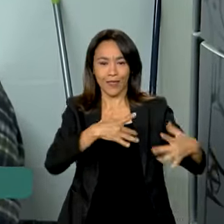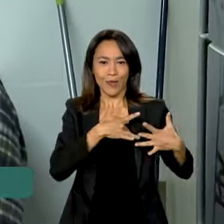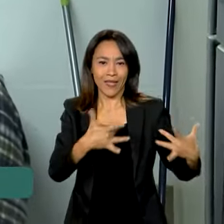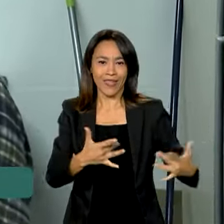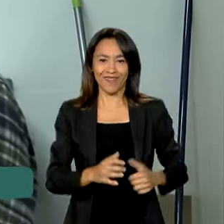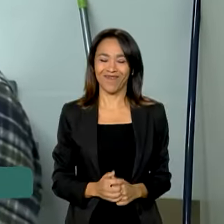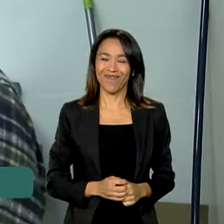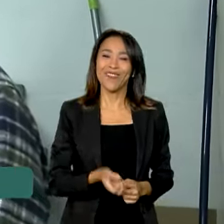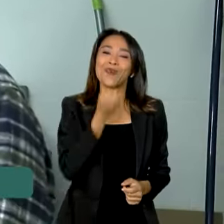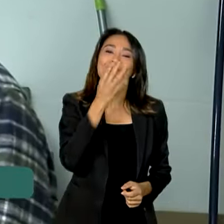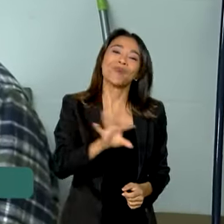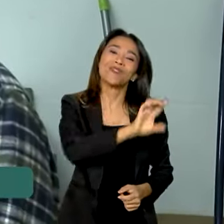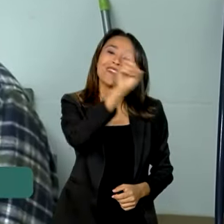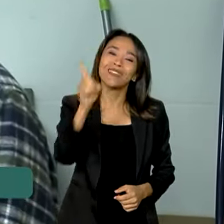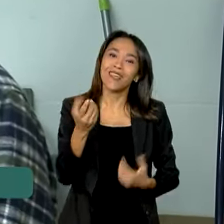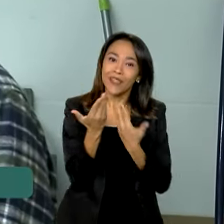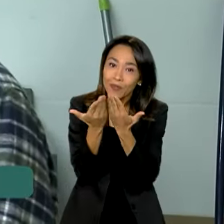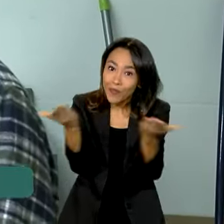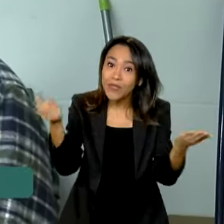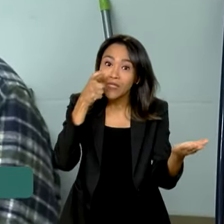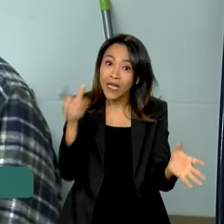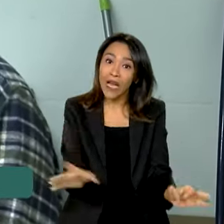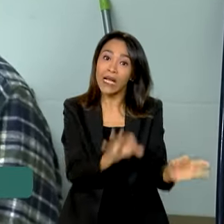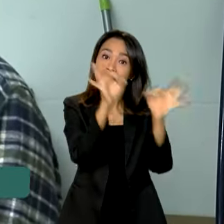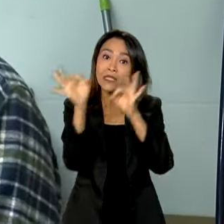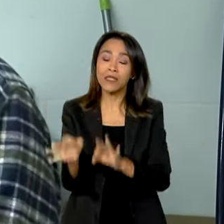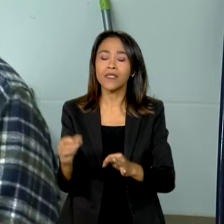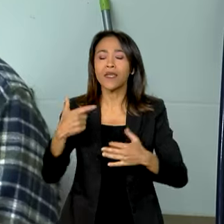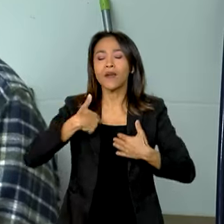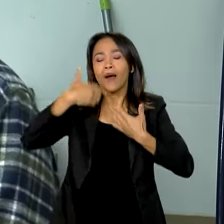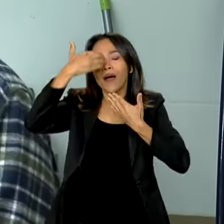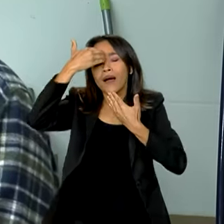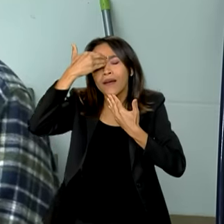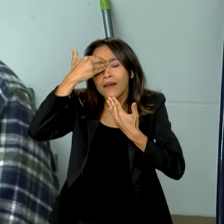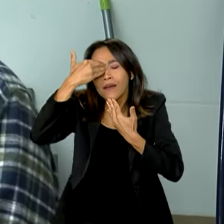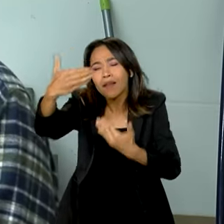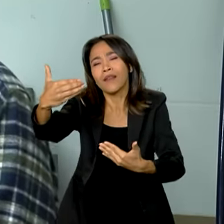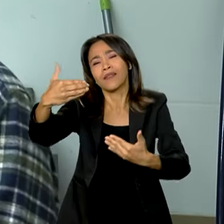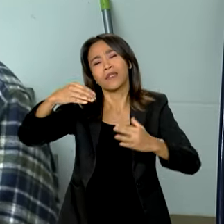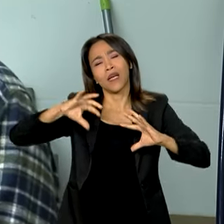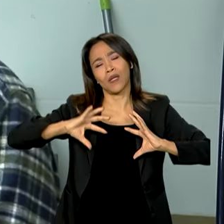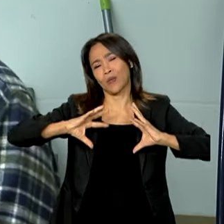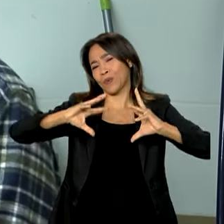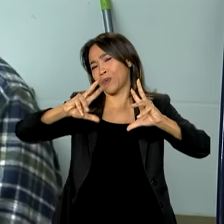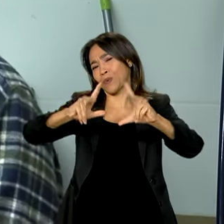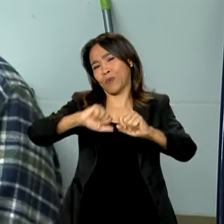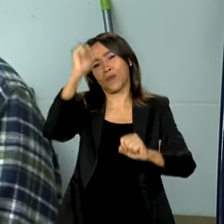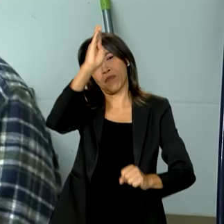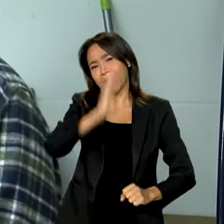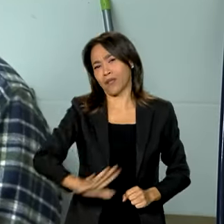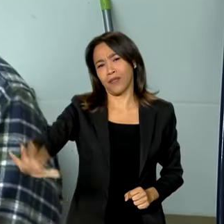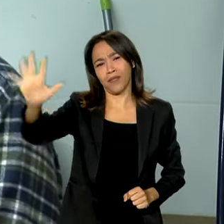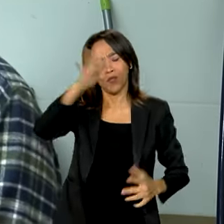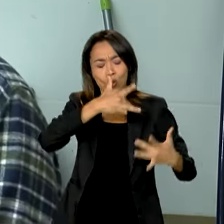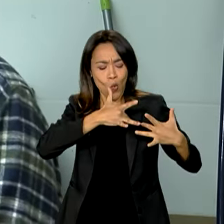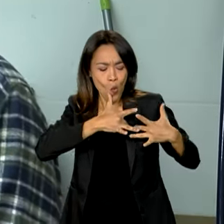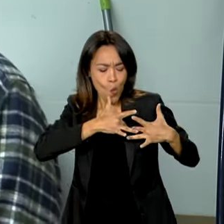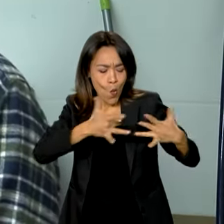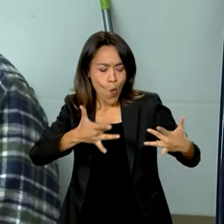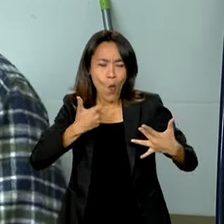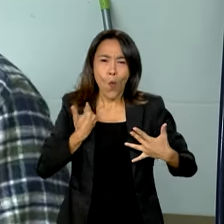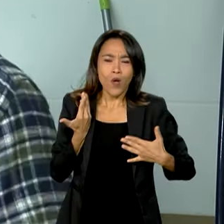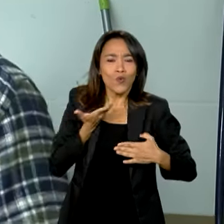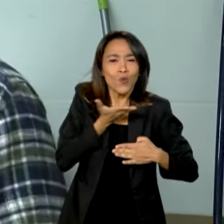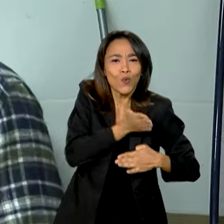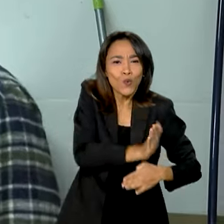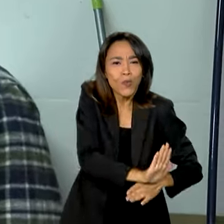nos assistem. Primeiro, a gente quer agradecer a toda essa rede de solidariedade do Brasil inteiro. A solidariedade nos